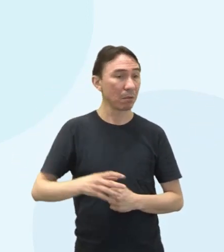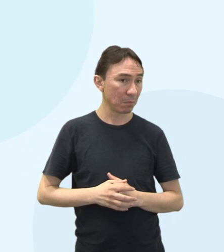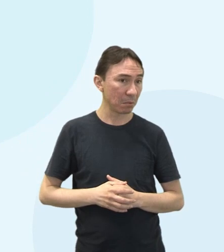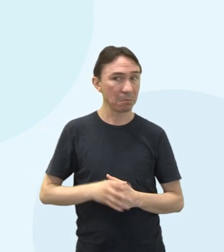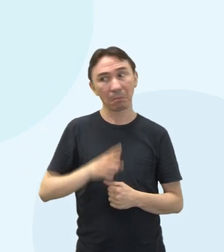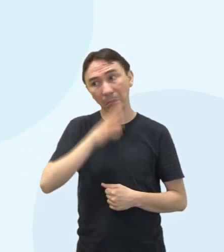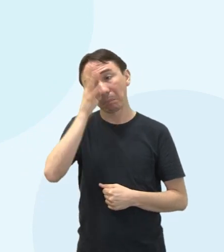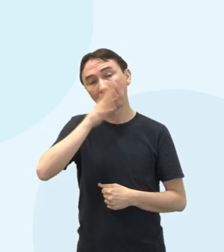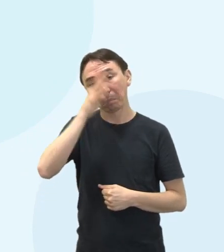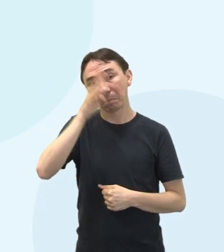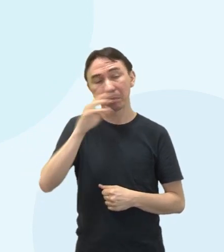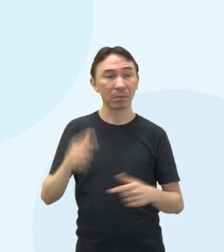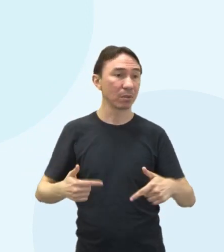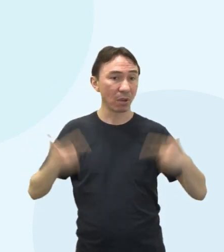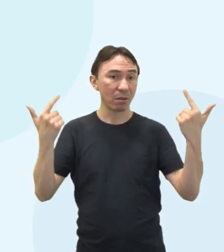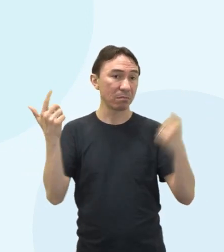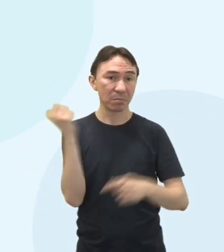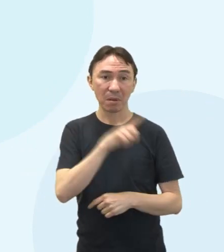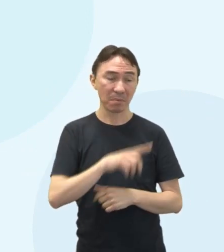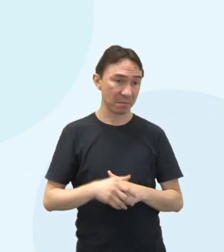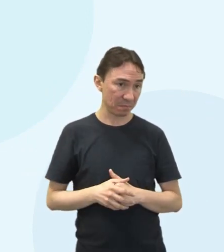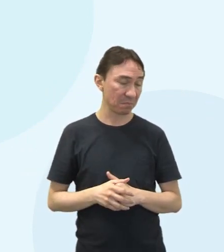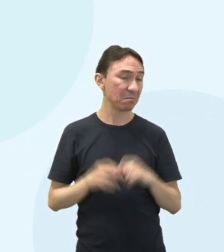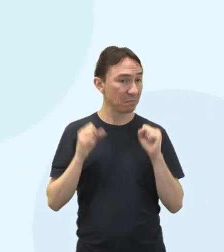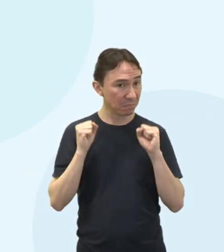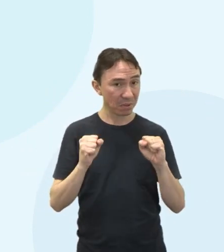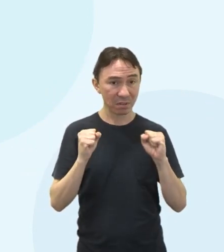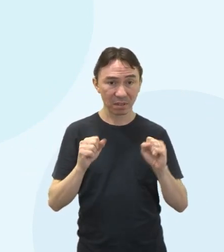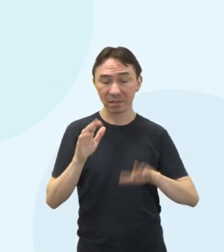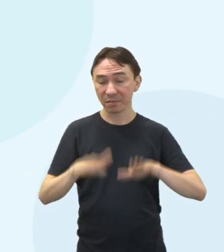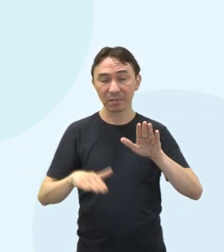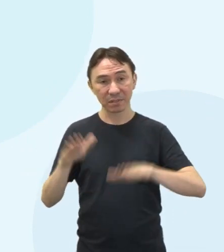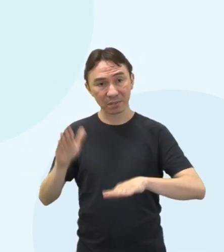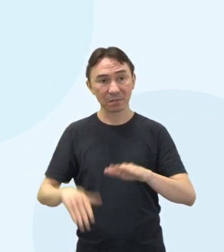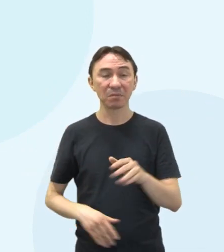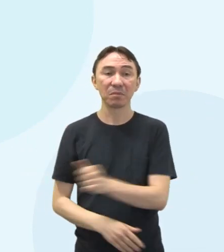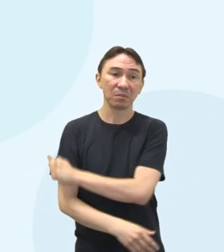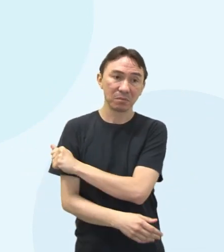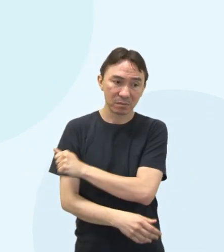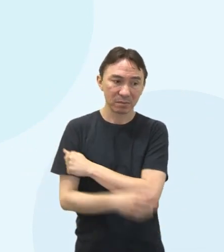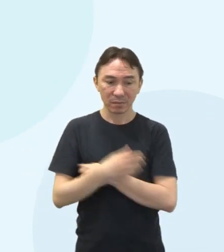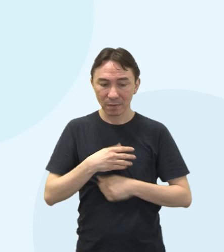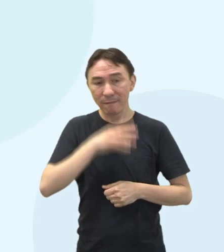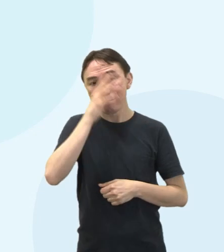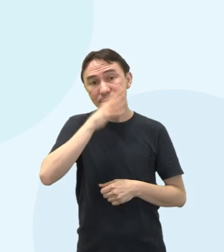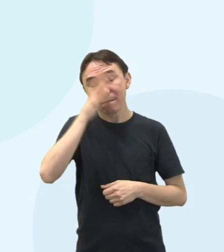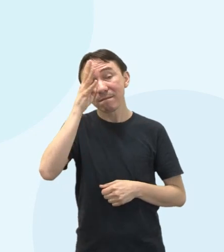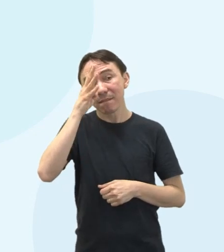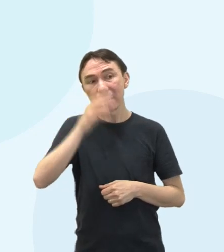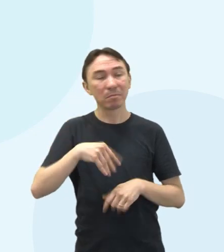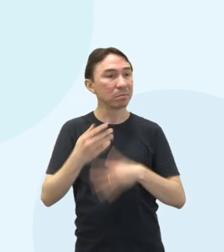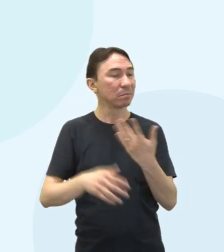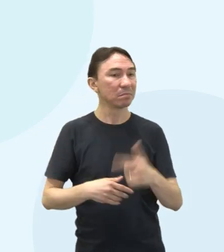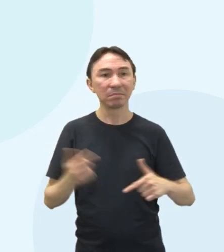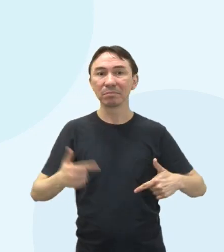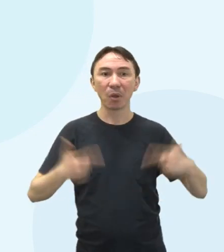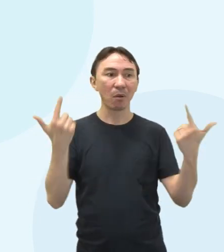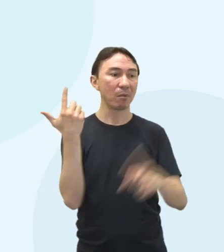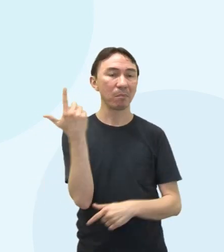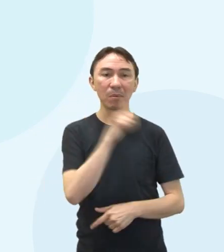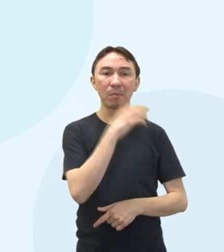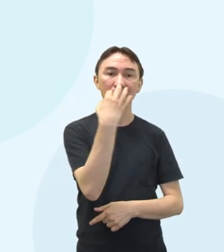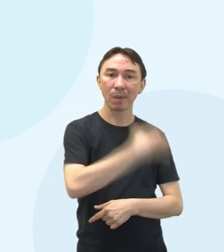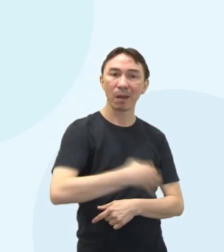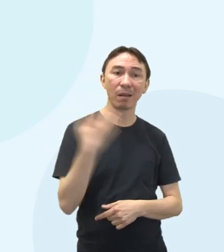acontecer né É também temos casos em que o estudante chutou e Acertou destacamos em amarela na tabela as unidades